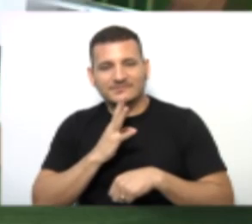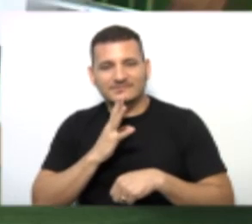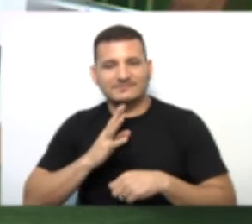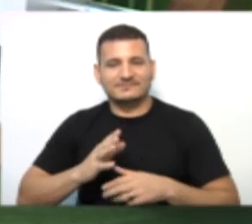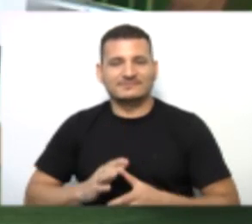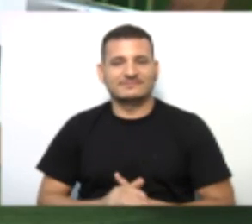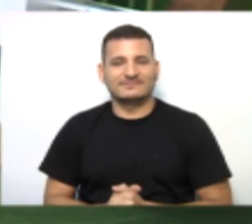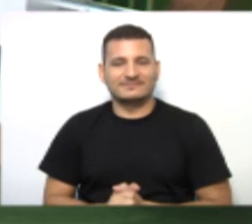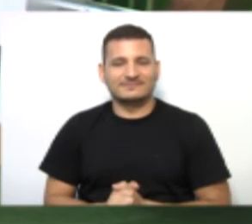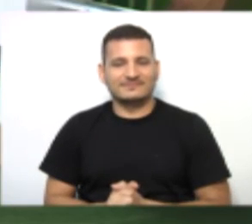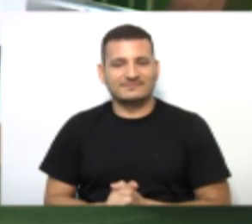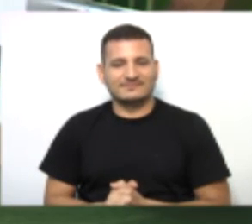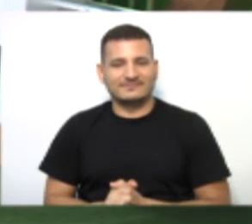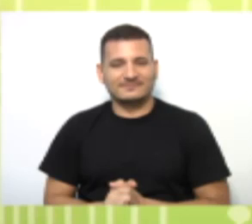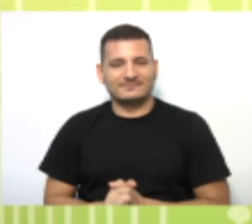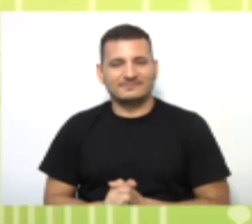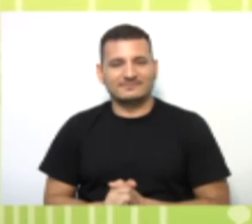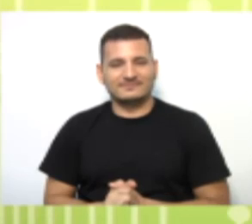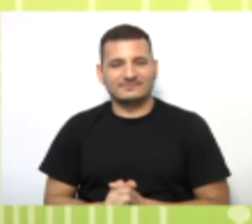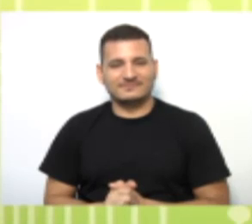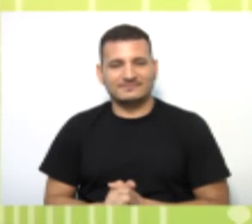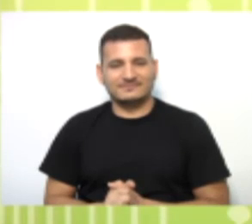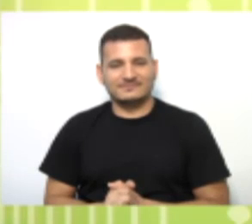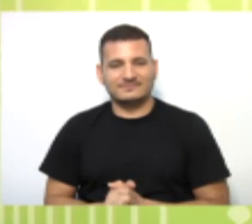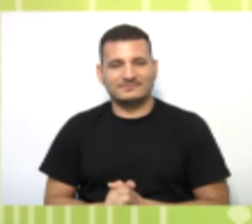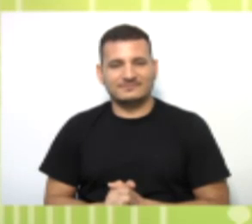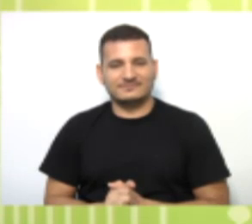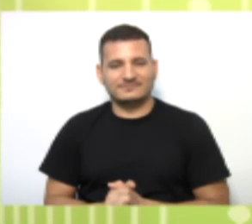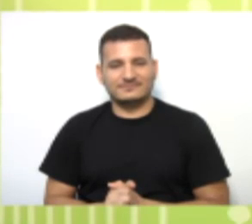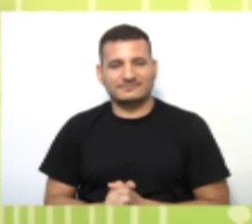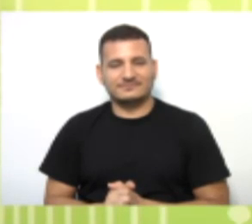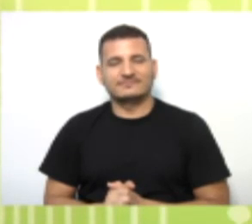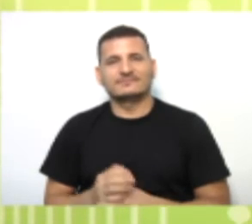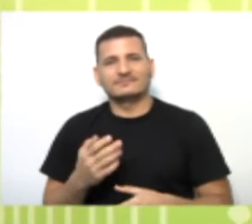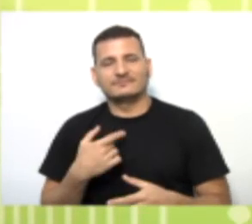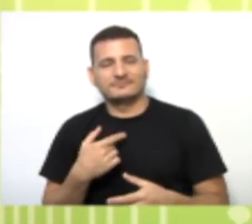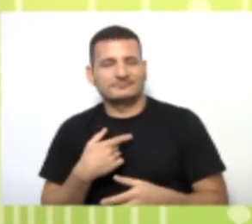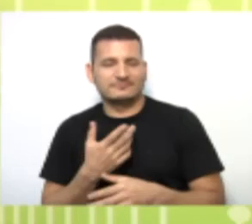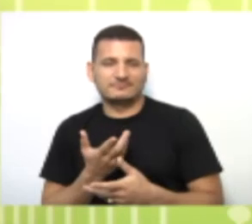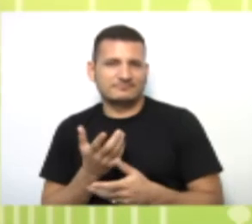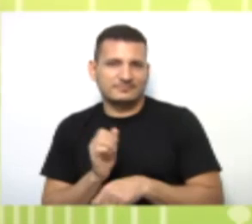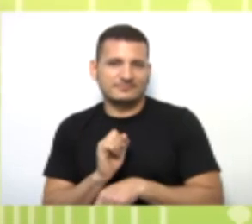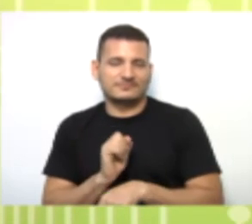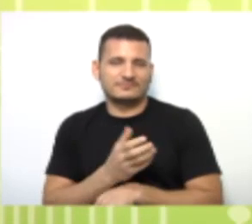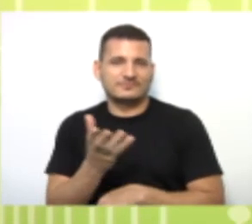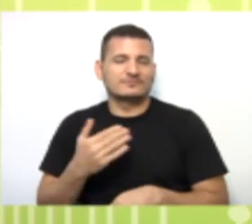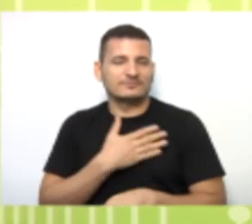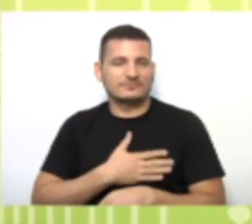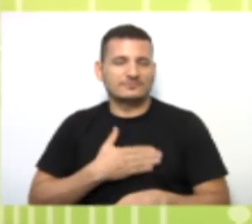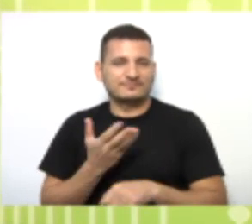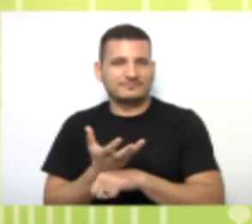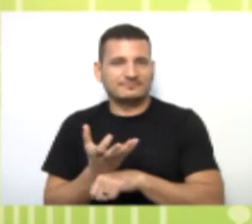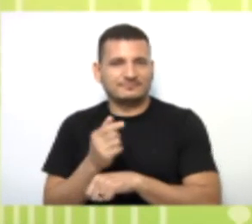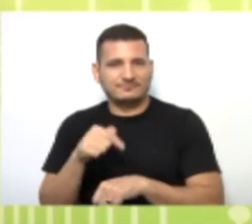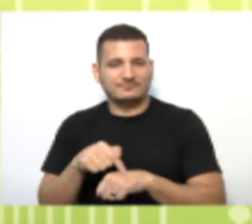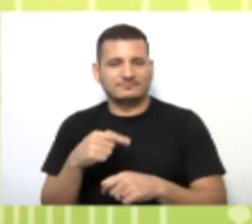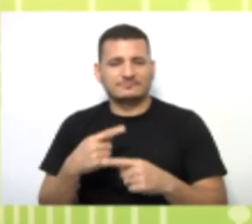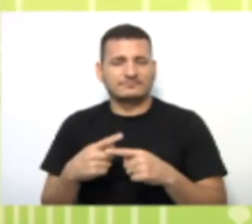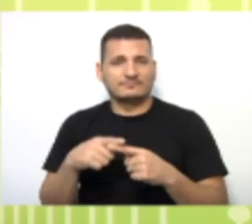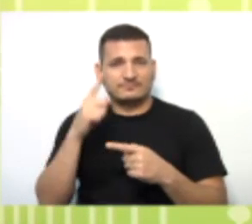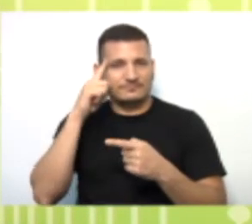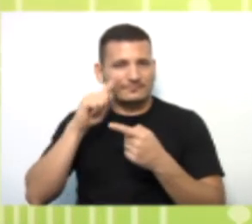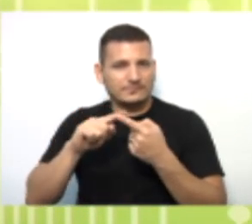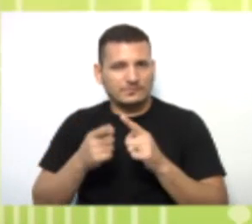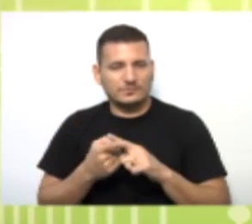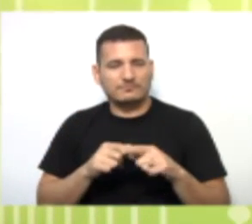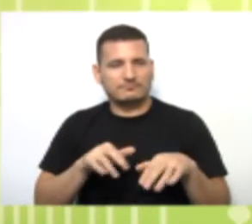Anderson. Professor? Eu espero que vocês gostem dessa disciplina, até porque falar um pouquinho de lógica de